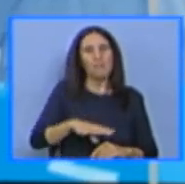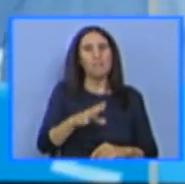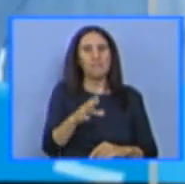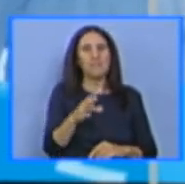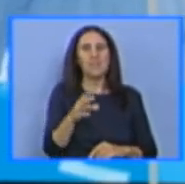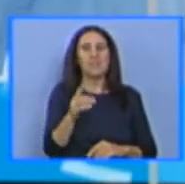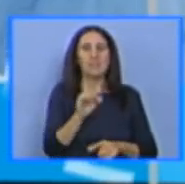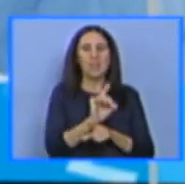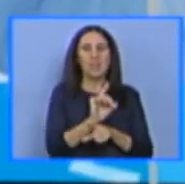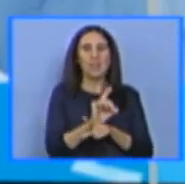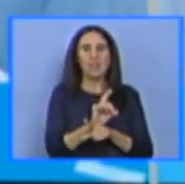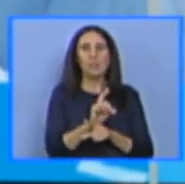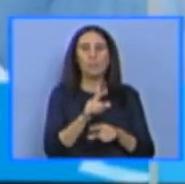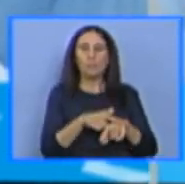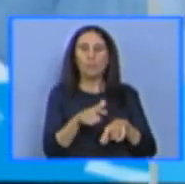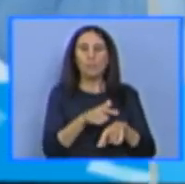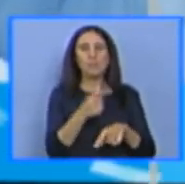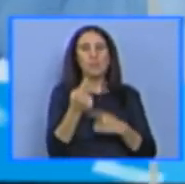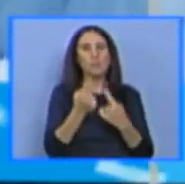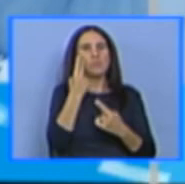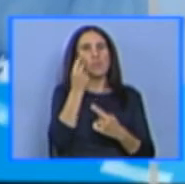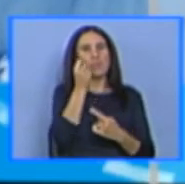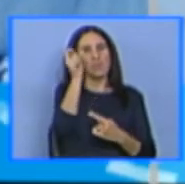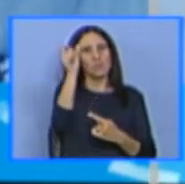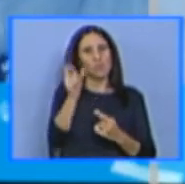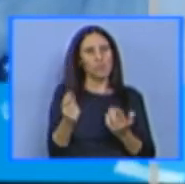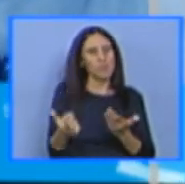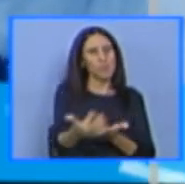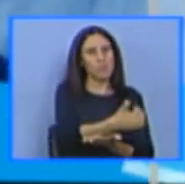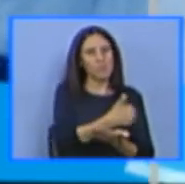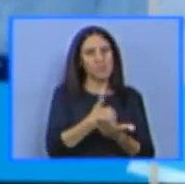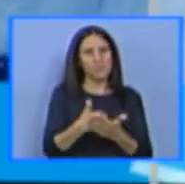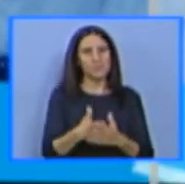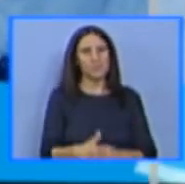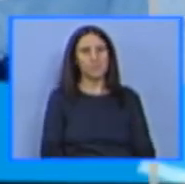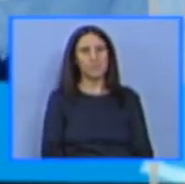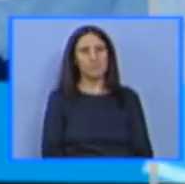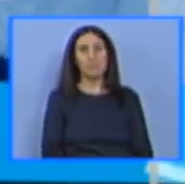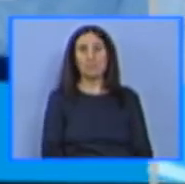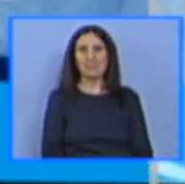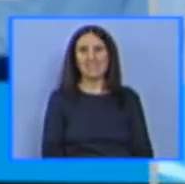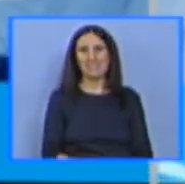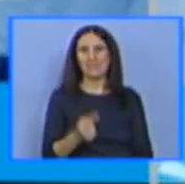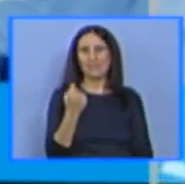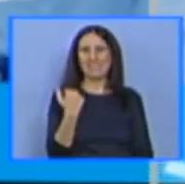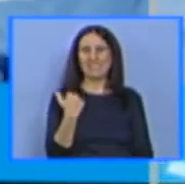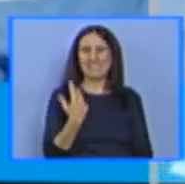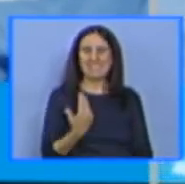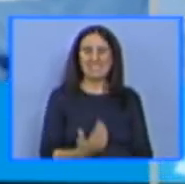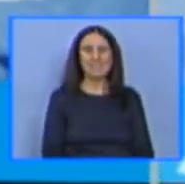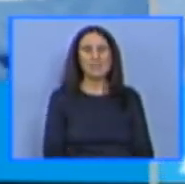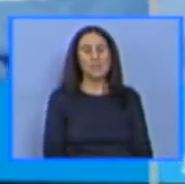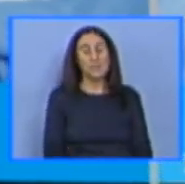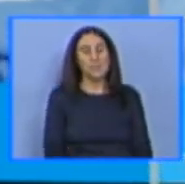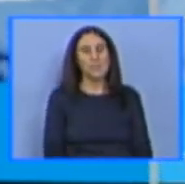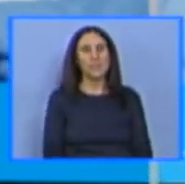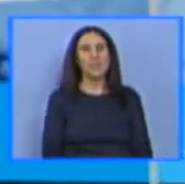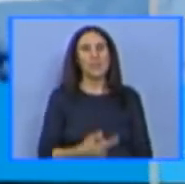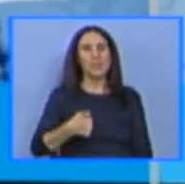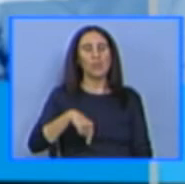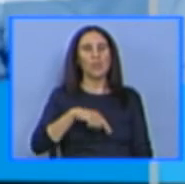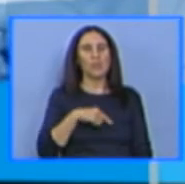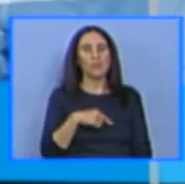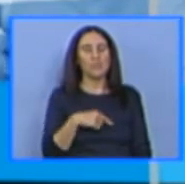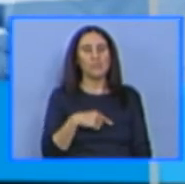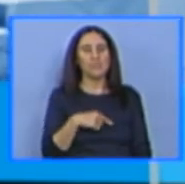de recolher alguns dos momentos da vida deste homem? Isto ainda está fresco, não é? Nós quisemos,